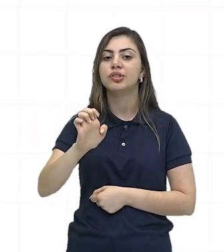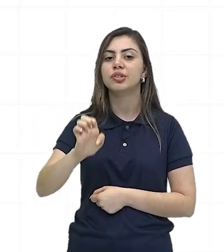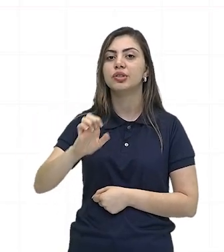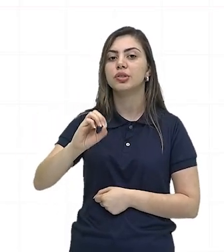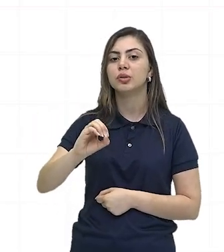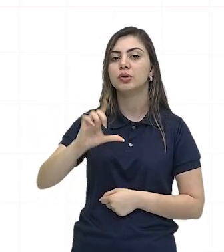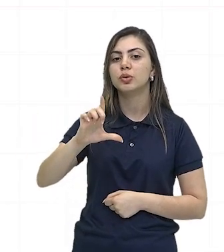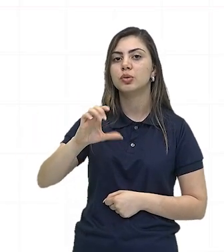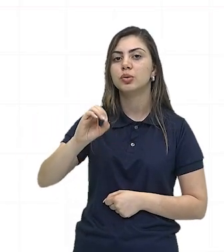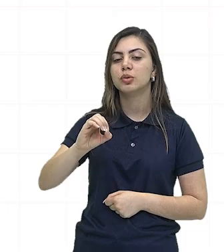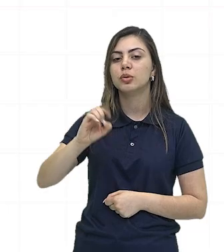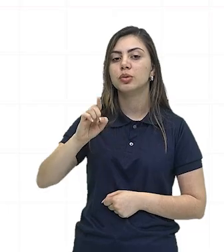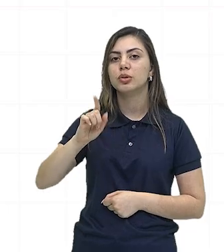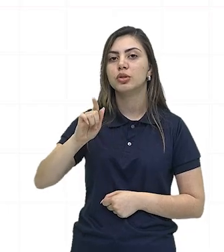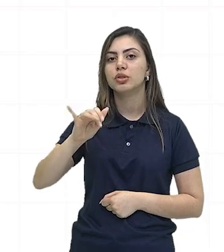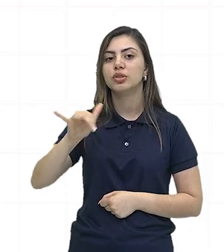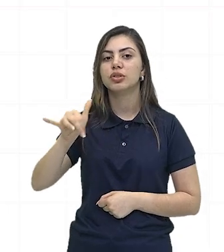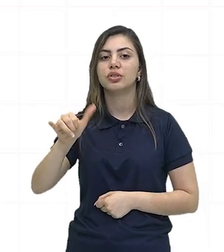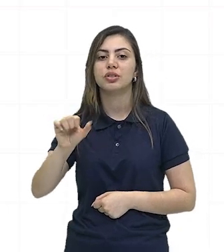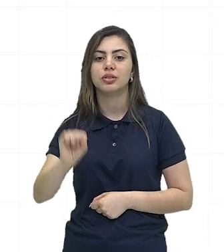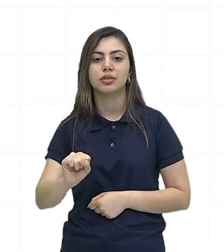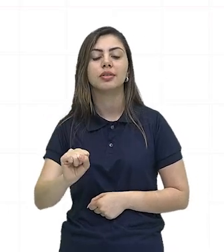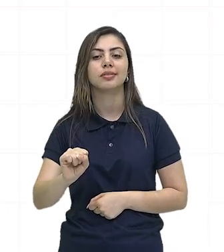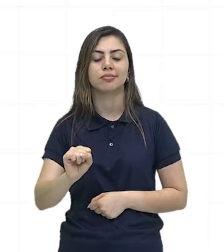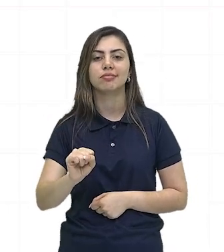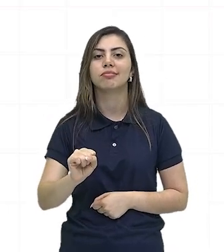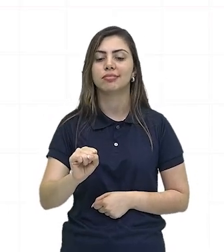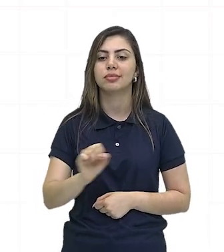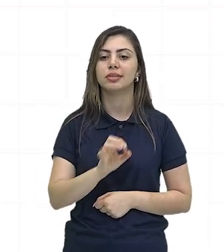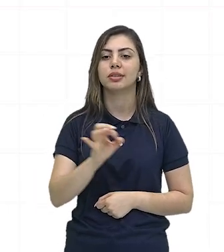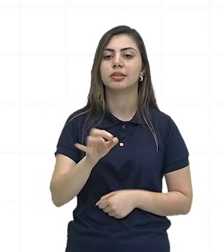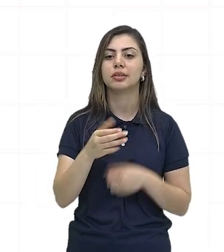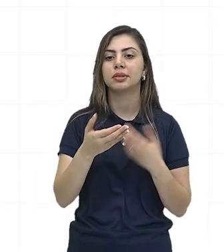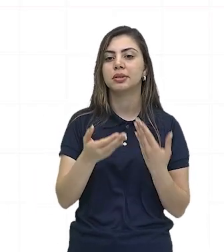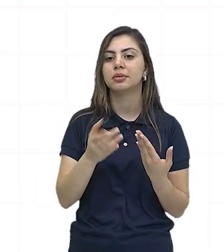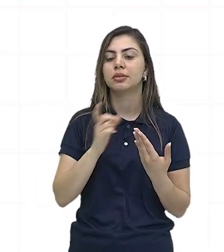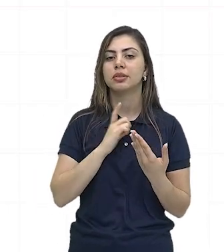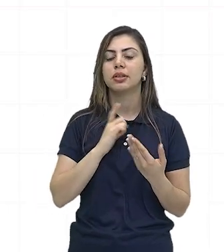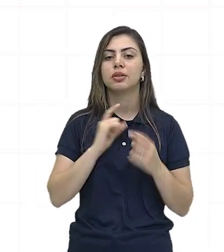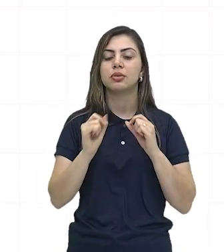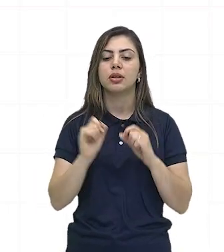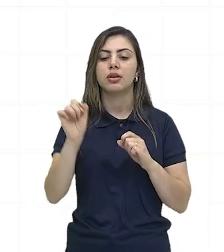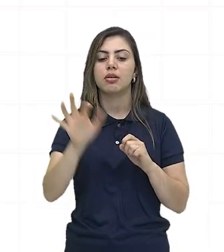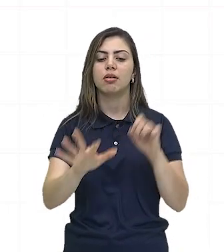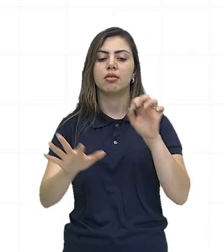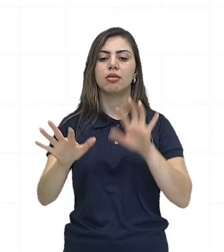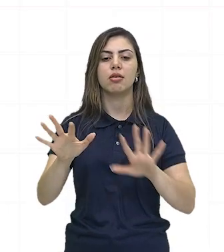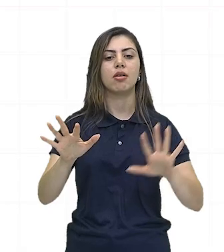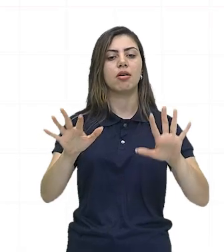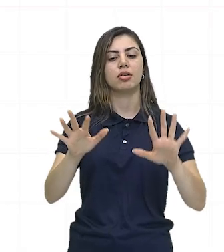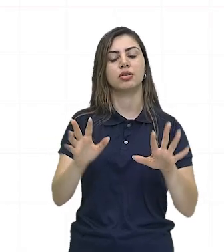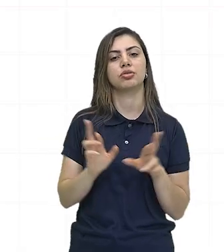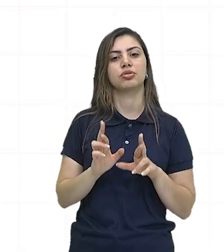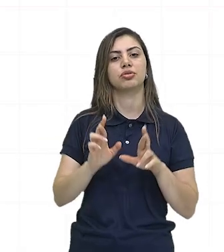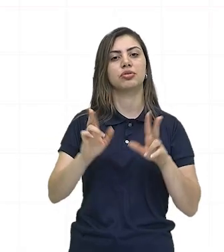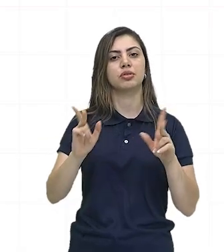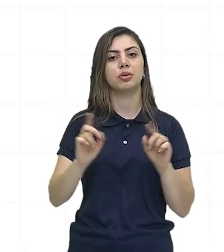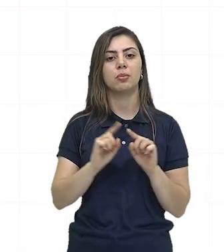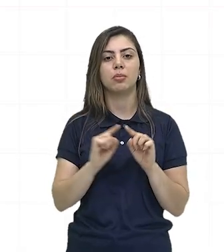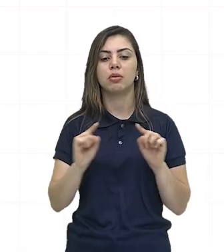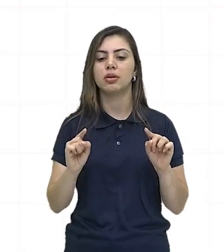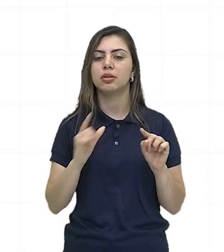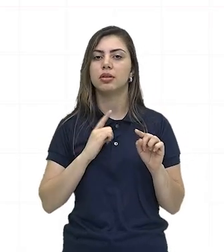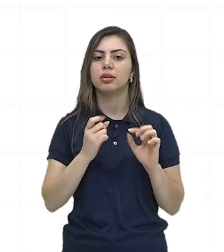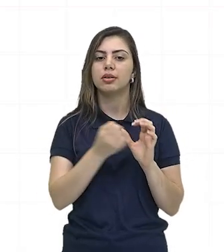às correspondências geológicas entre diferentes continentes. Ele